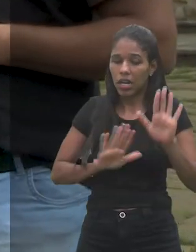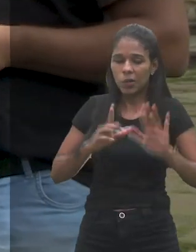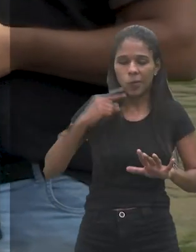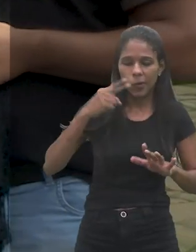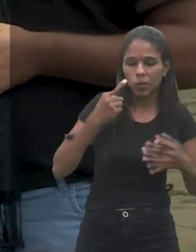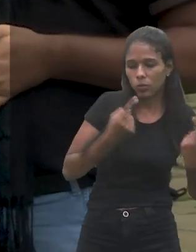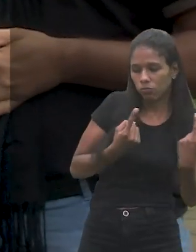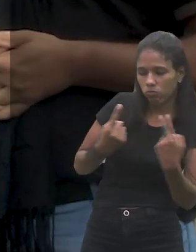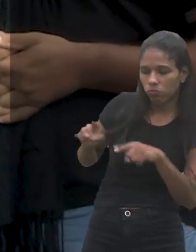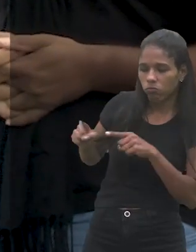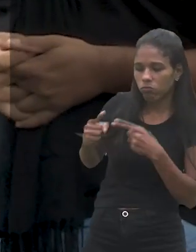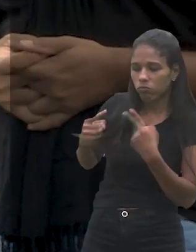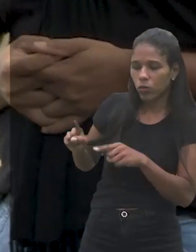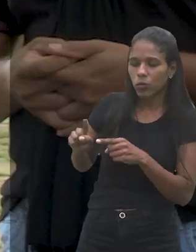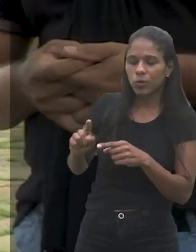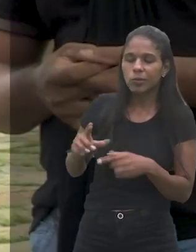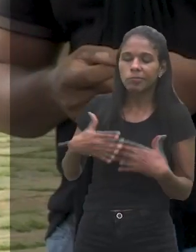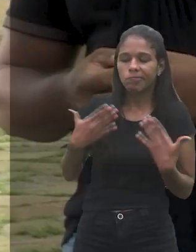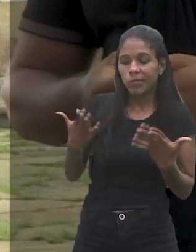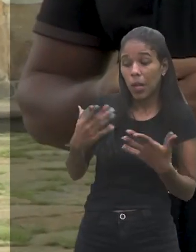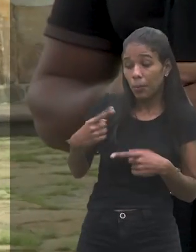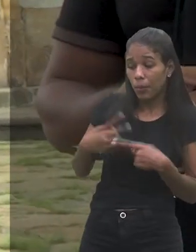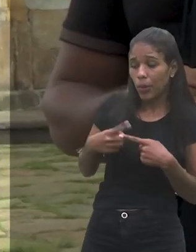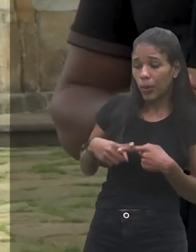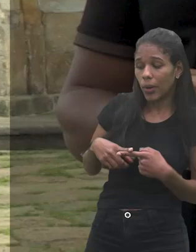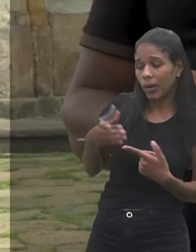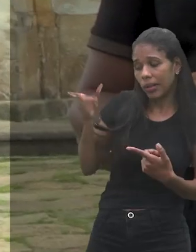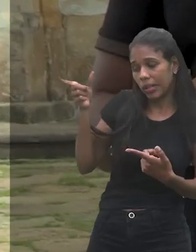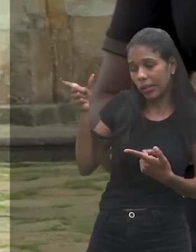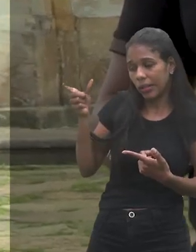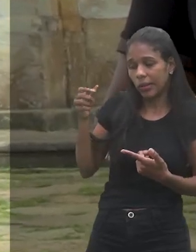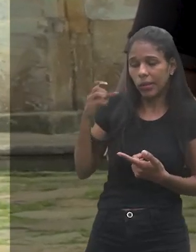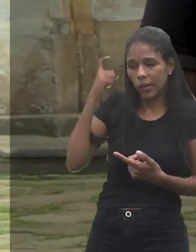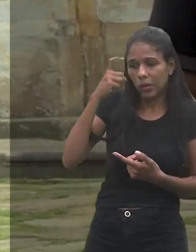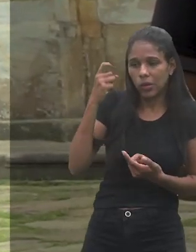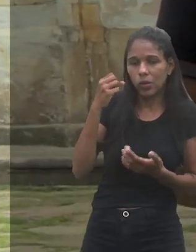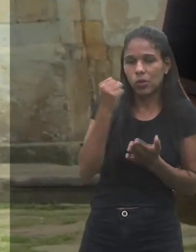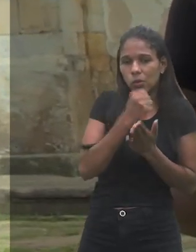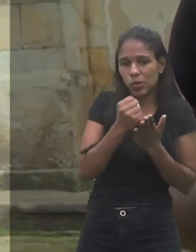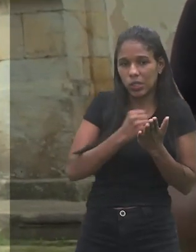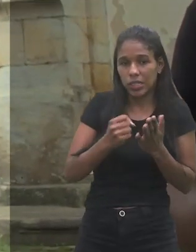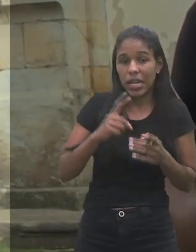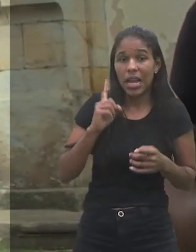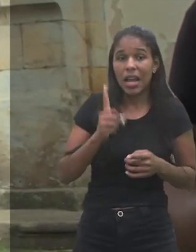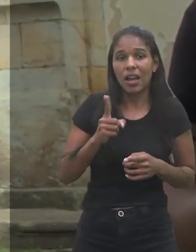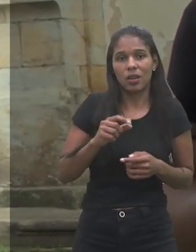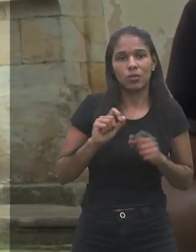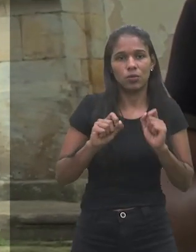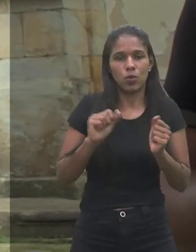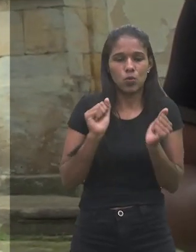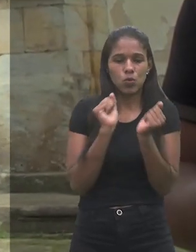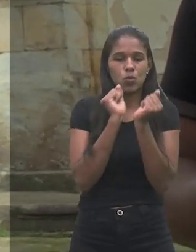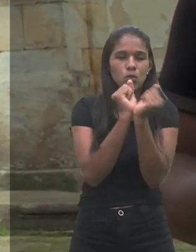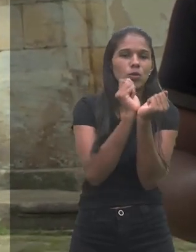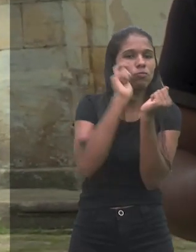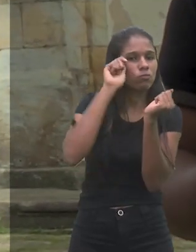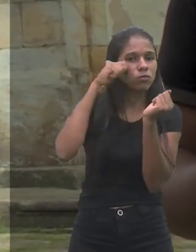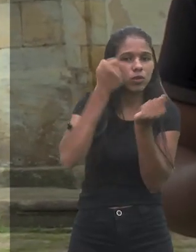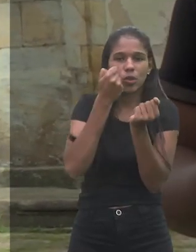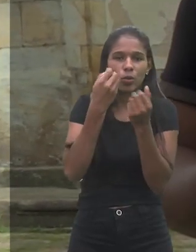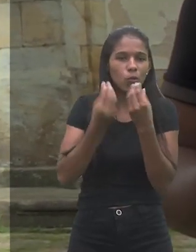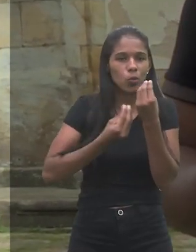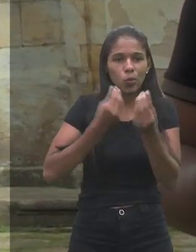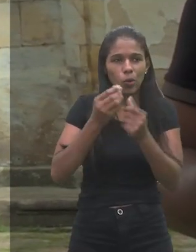português, a mãe escrava, ele era alforriado, então eles achavam que aquele alforriado não tinha bagagem, como ele tinha, de fazer belos trabalhos.